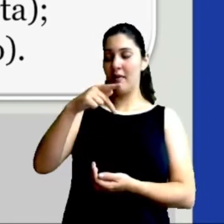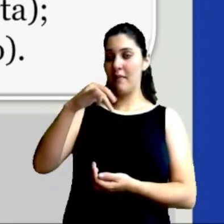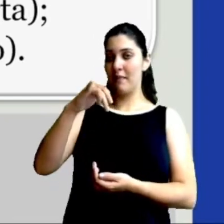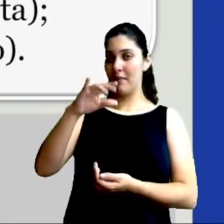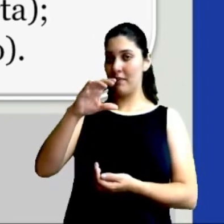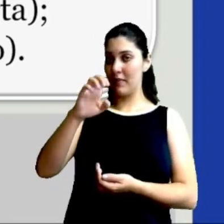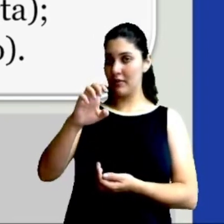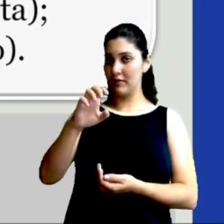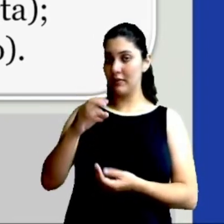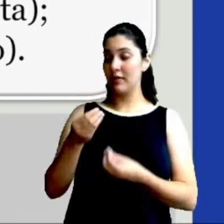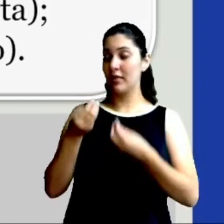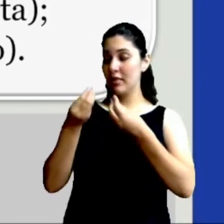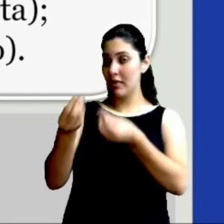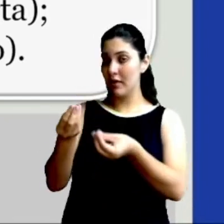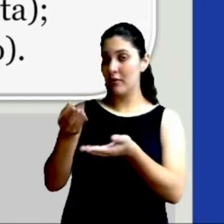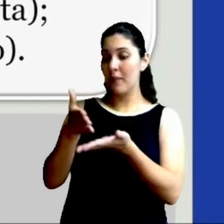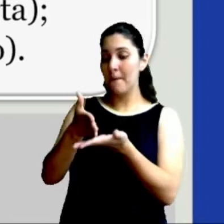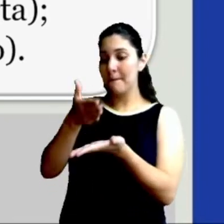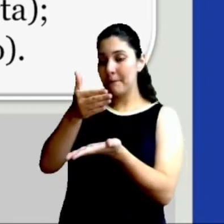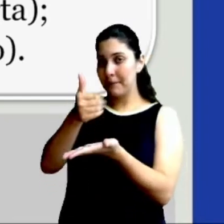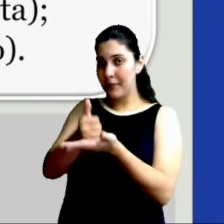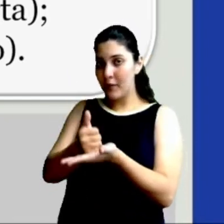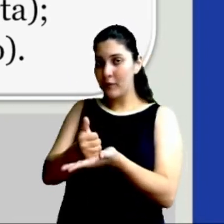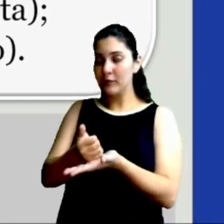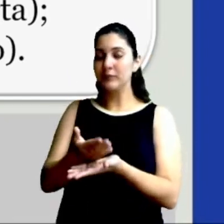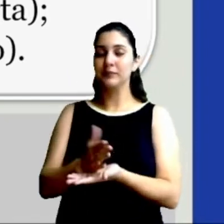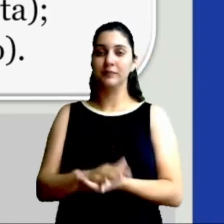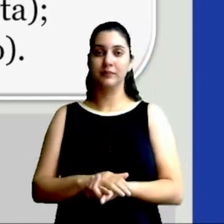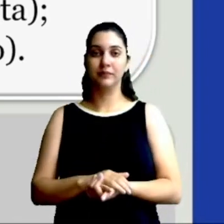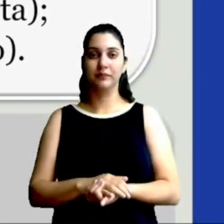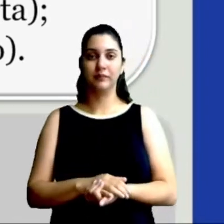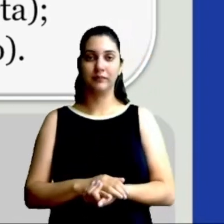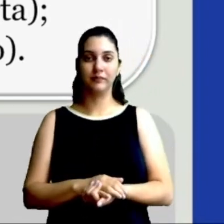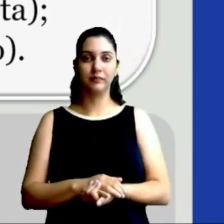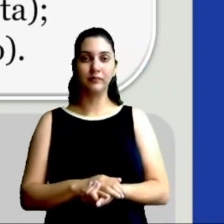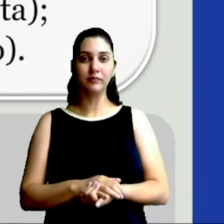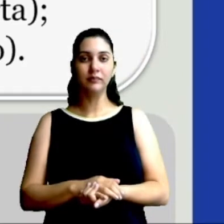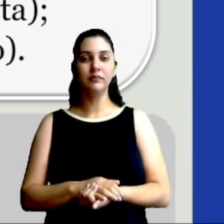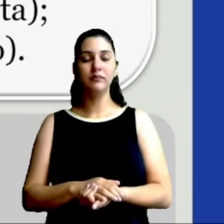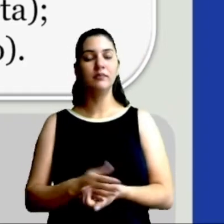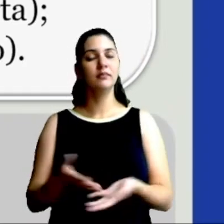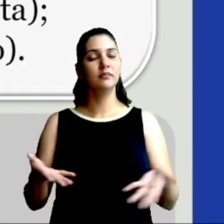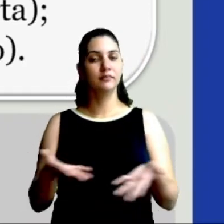bolo. Tome um pedaço de bolo. Have a piece of cake.